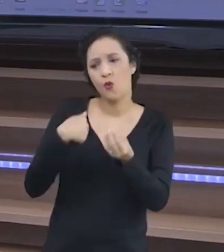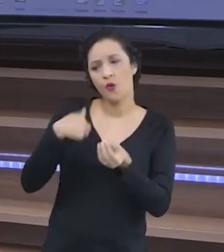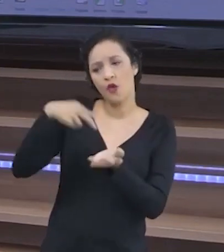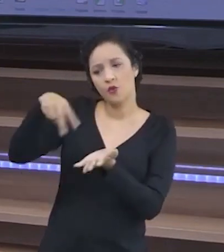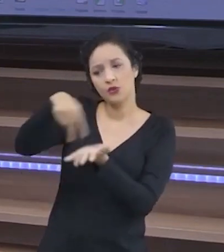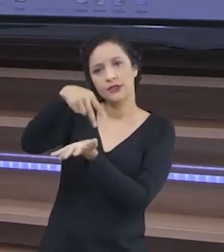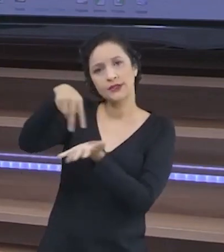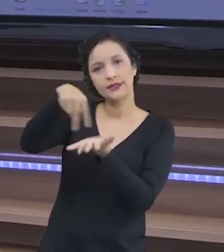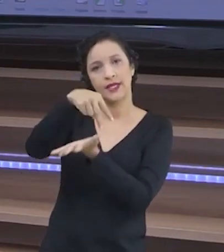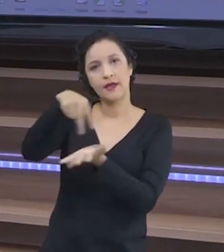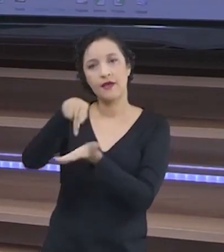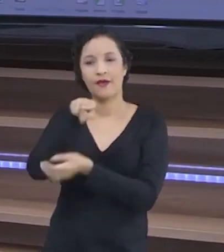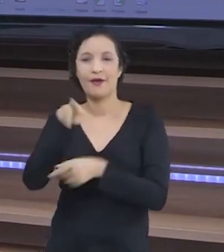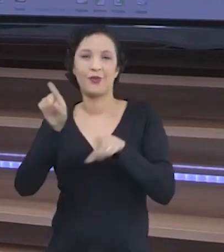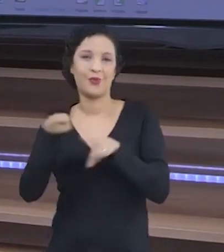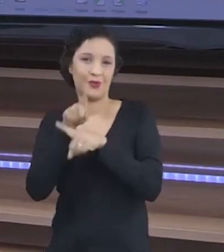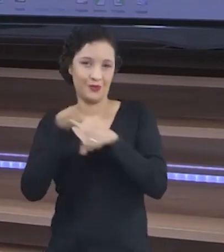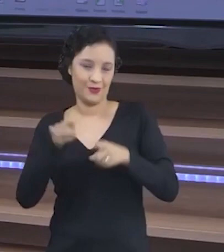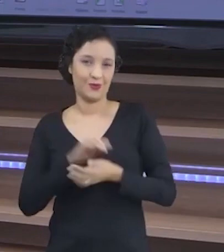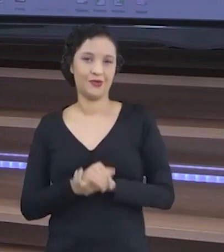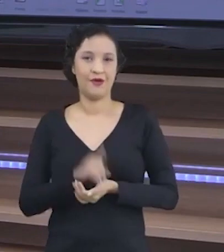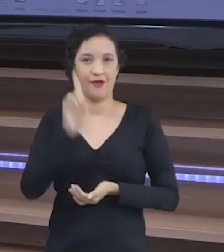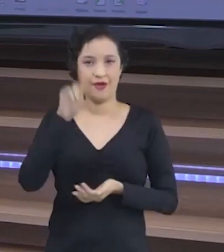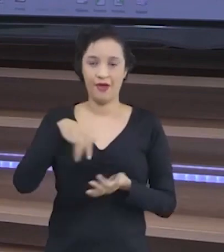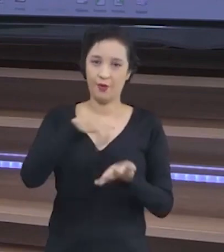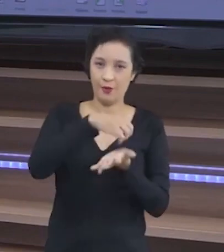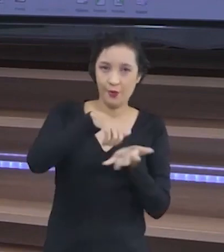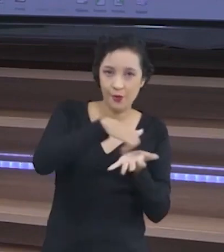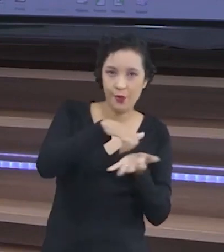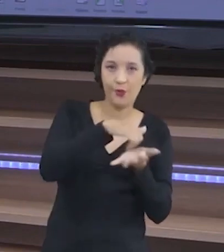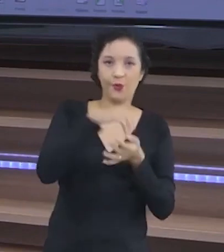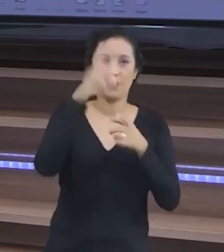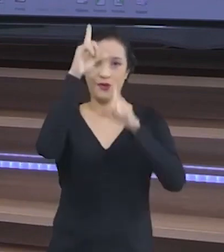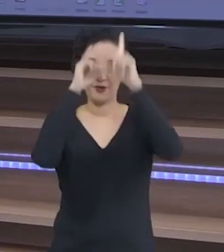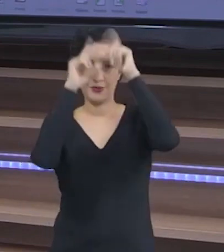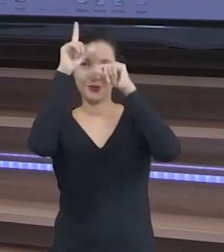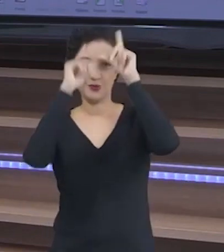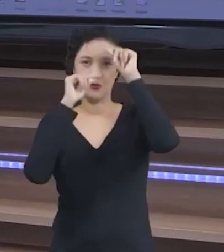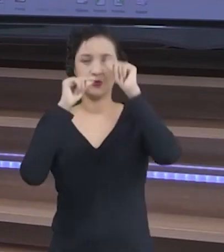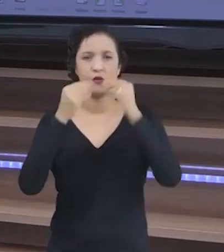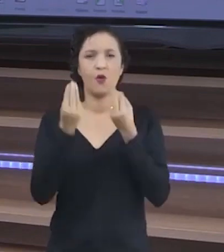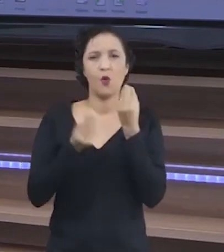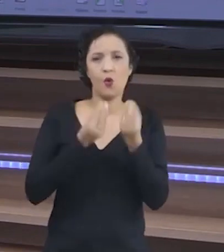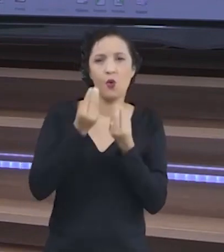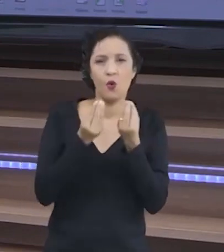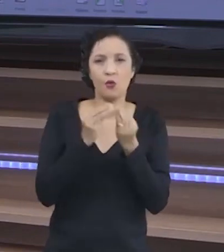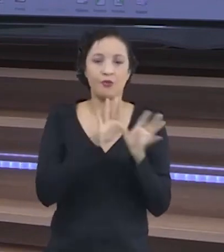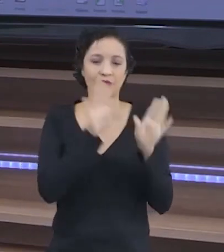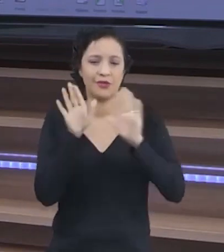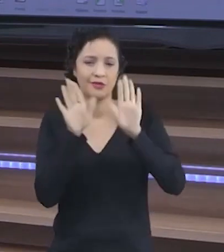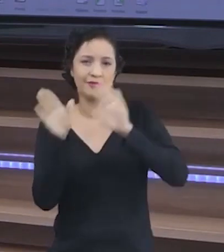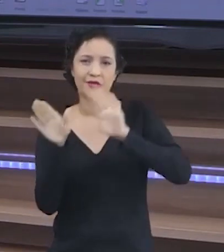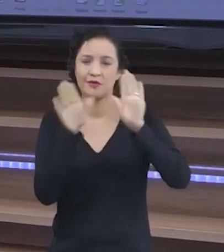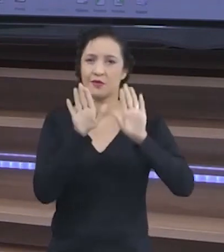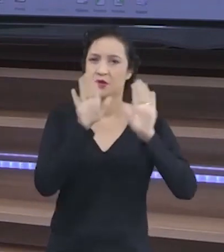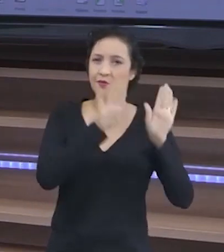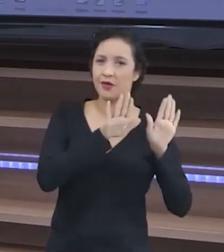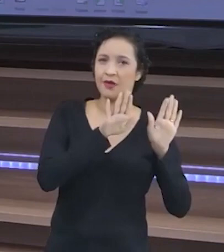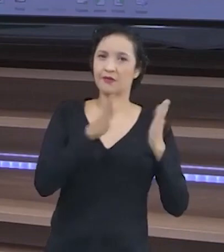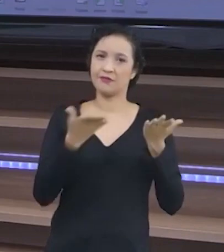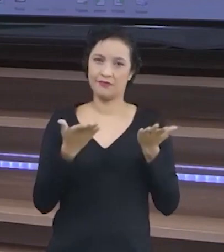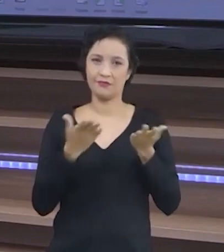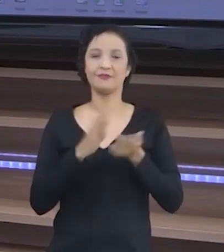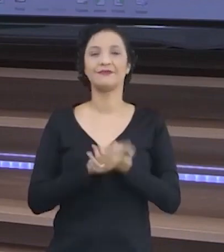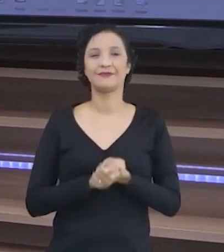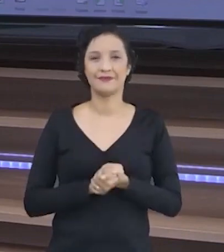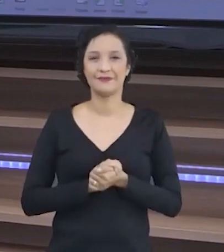aquele ritmo. Essa música é do Boi Caprichoso. Como eu deveria dançar? Remexe para trás, delira, erga os braços para